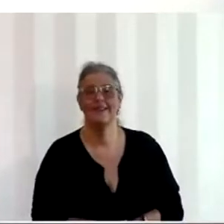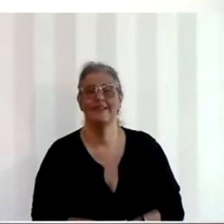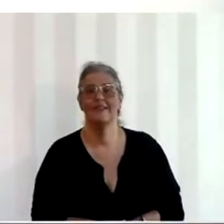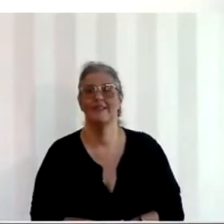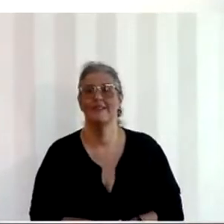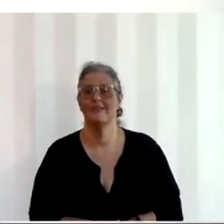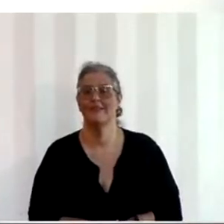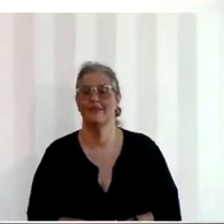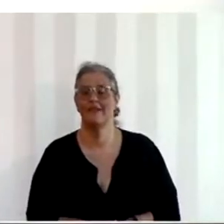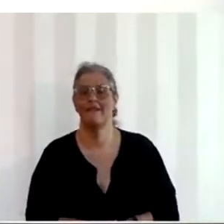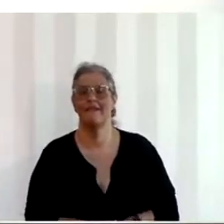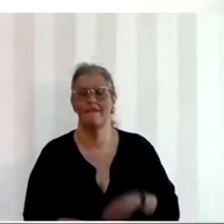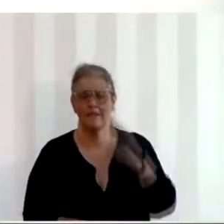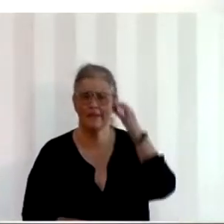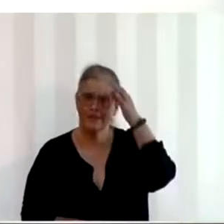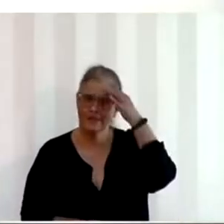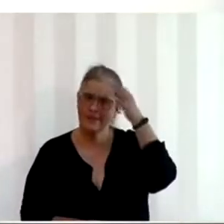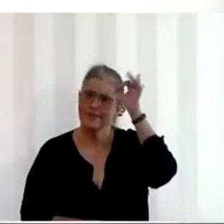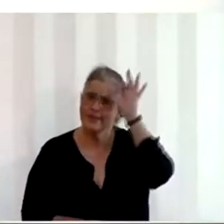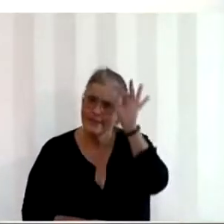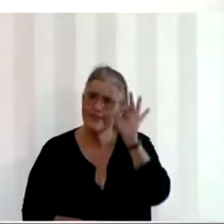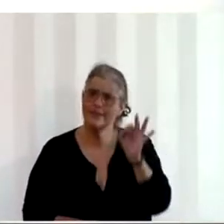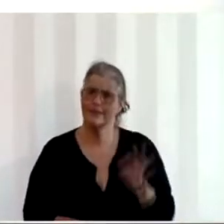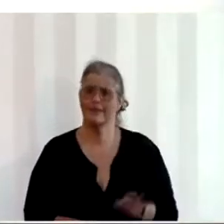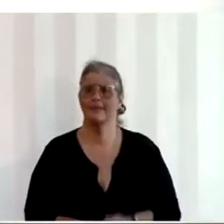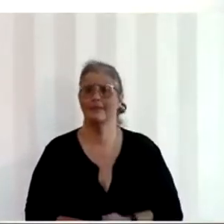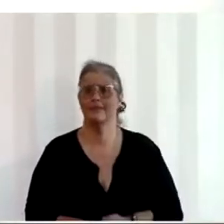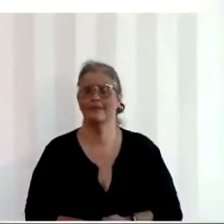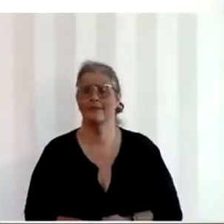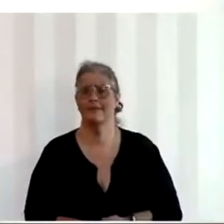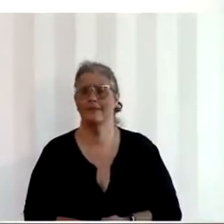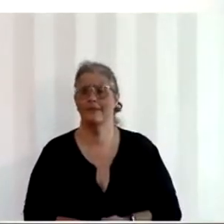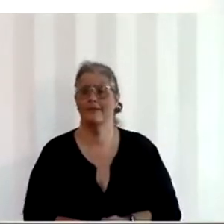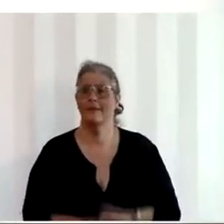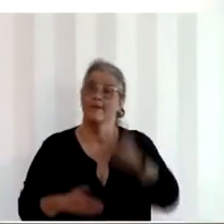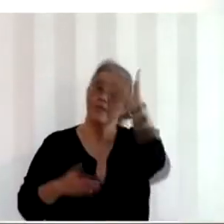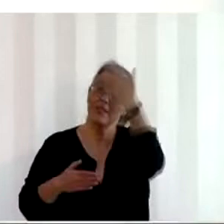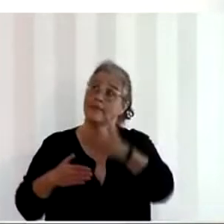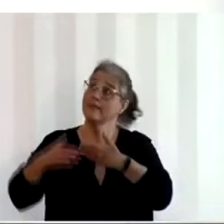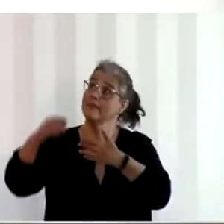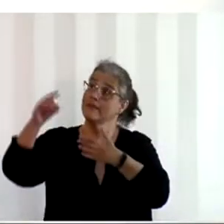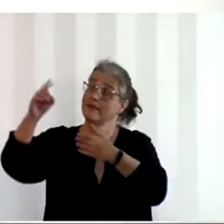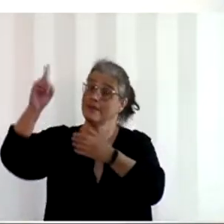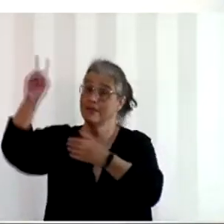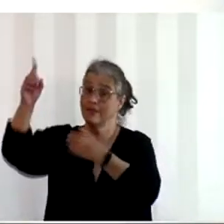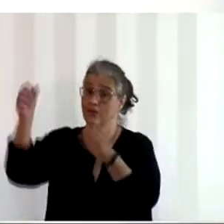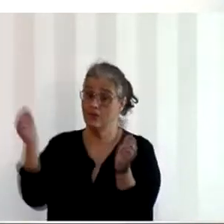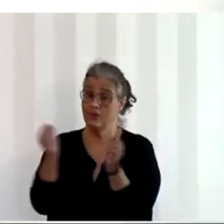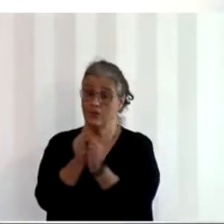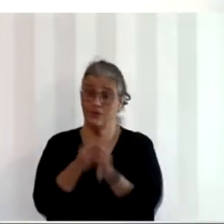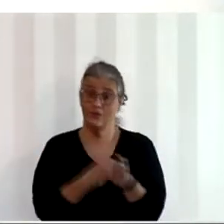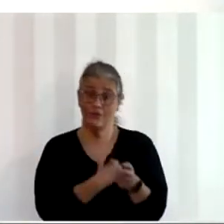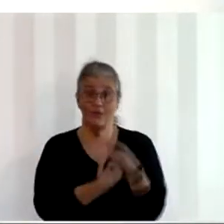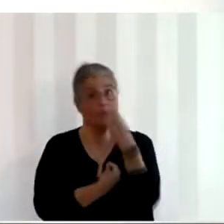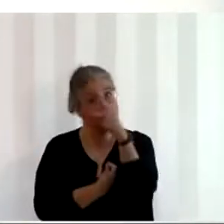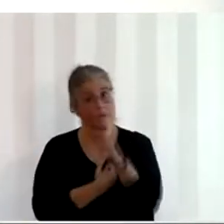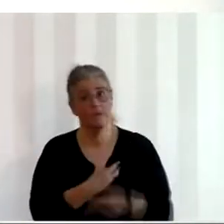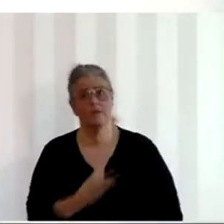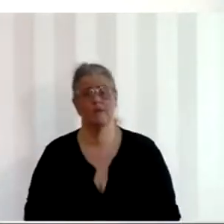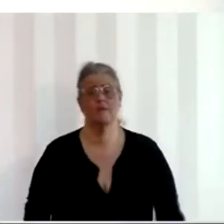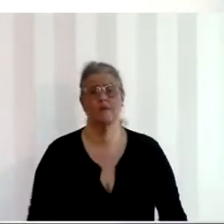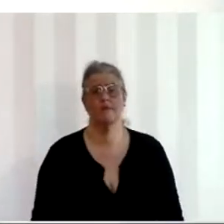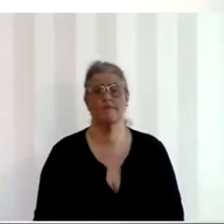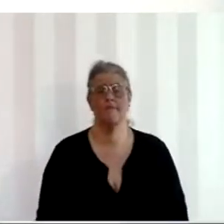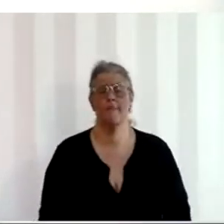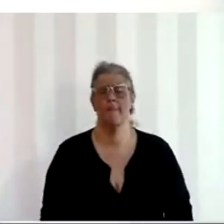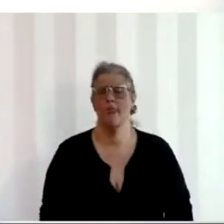você tem plena consciência da presença de Deus na sua vida? Eu me lembro de Jacó,